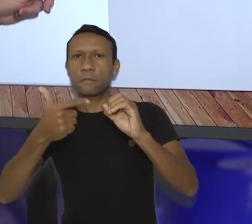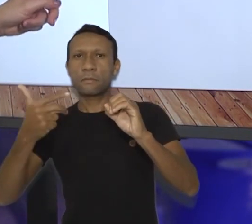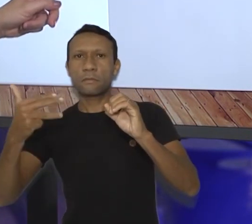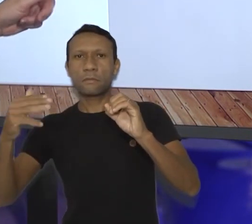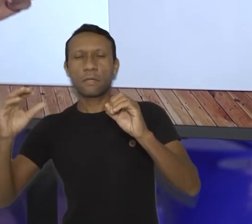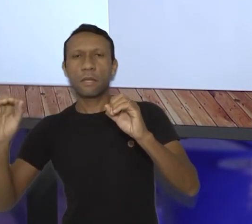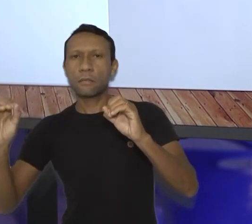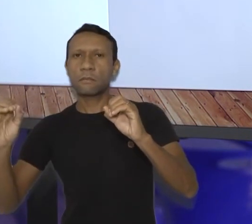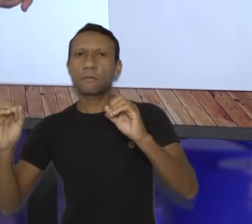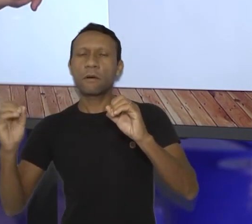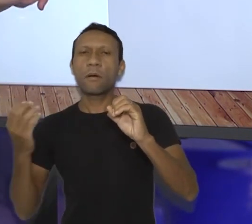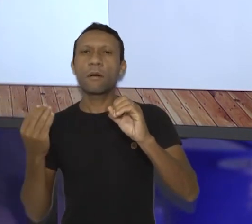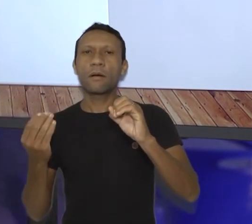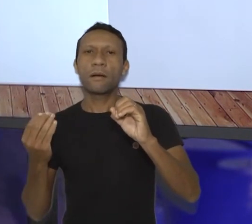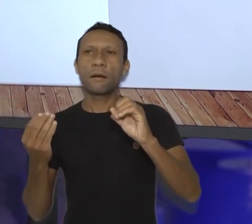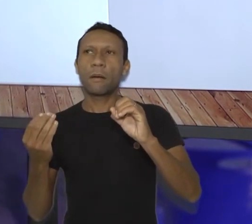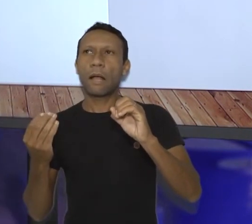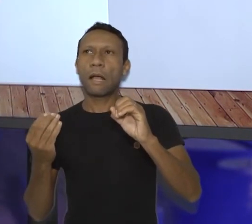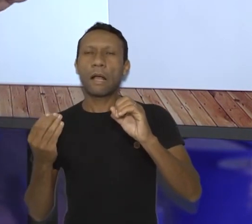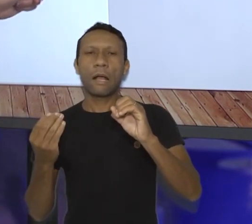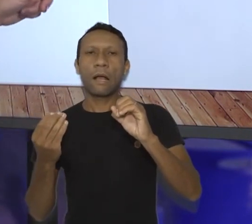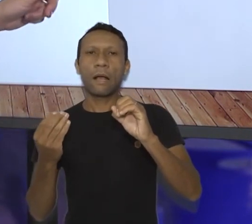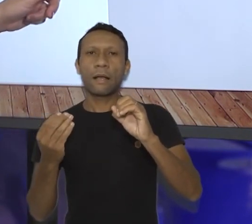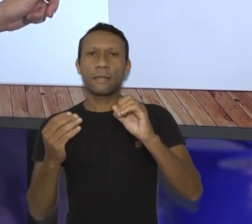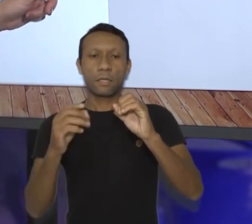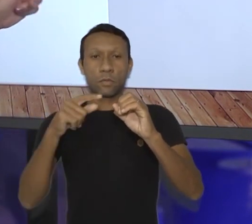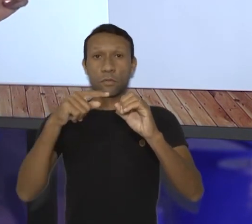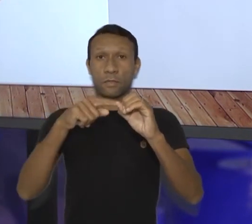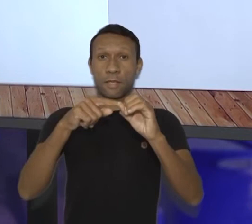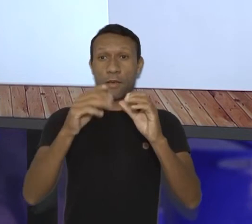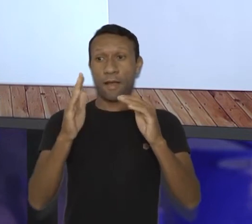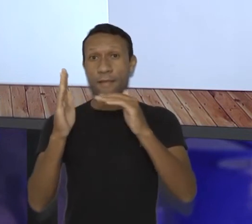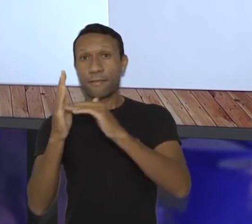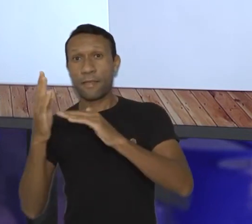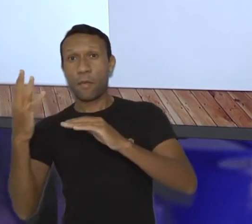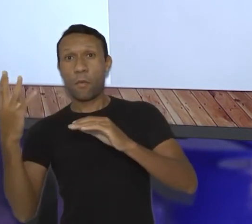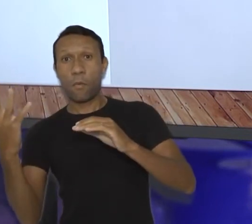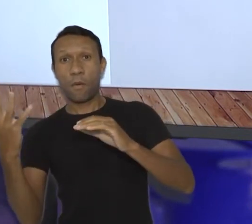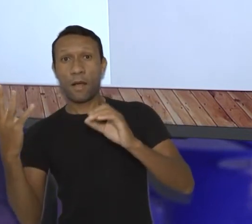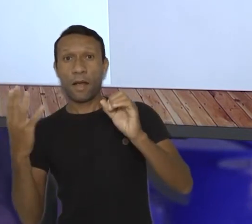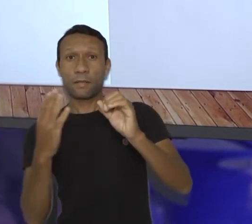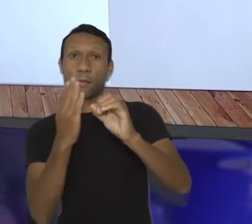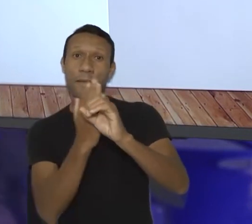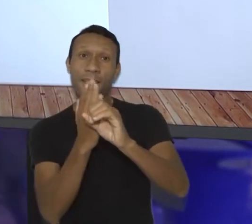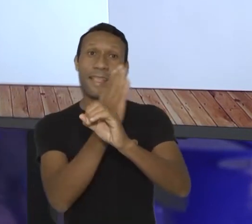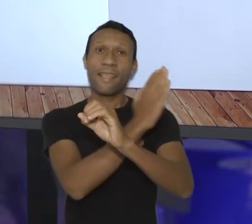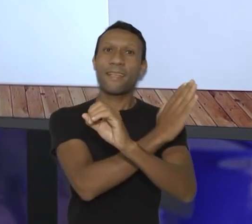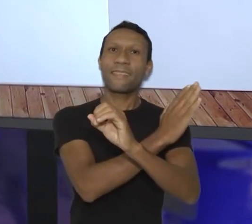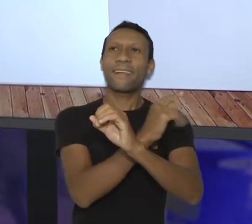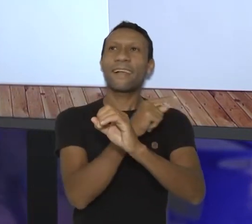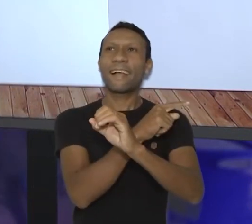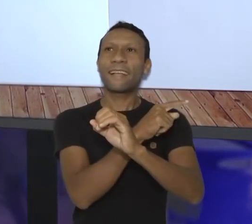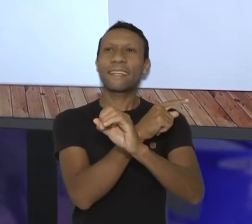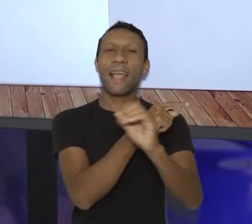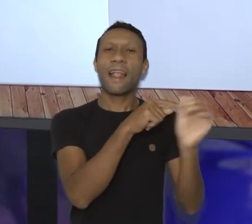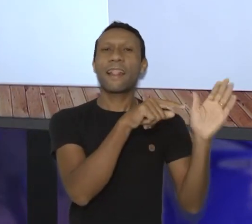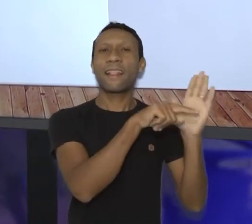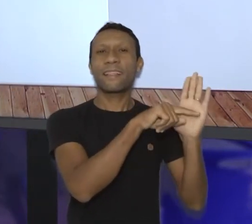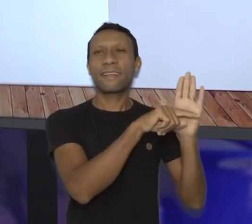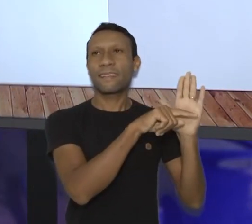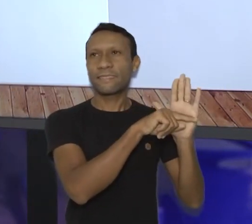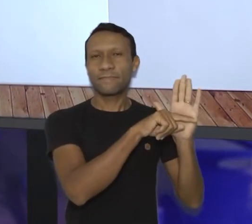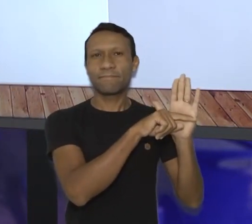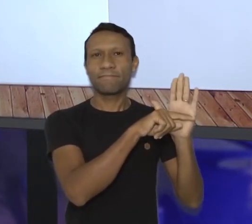mais 1 mais 1. Aí ele escreveu do 0 até o 4. Quando ele vem para o sentido negativo, então ele começa